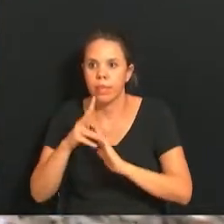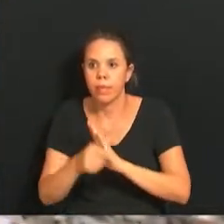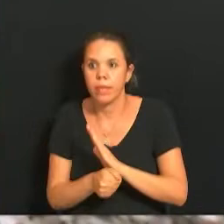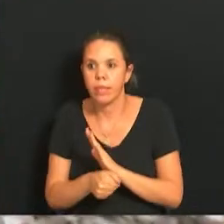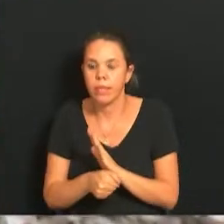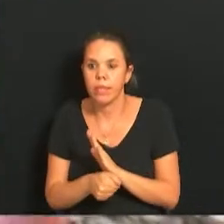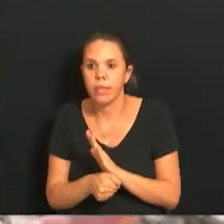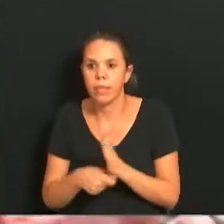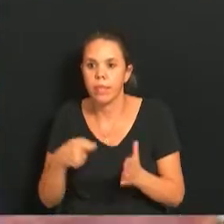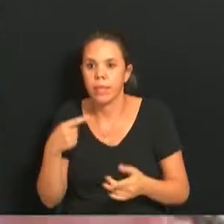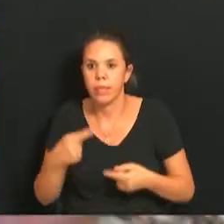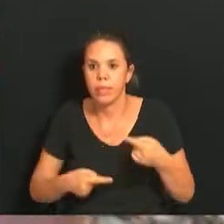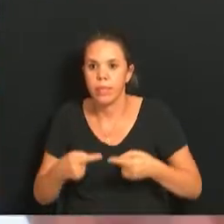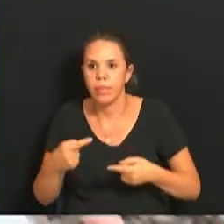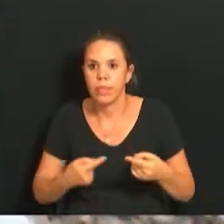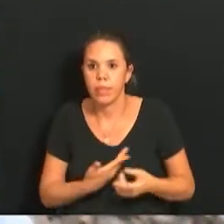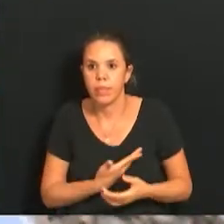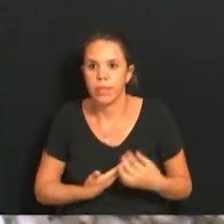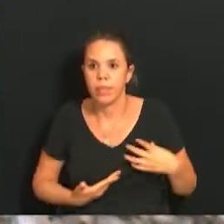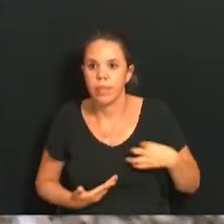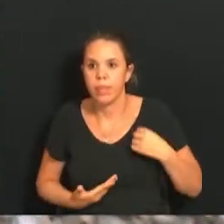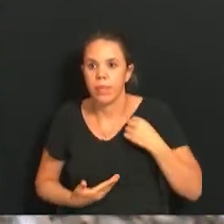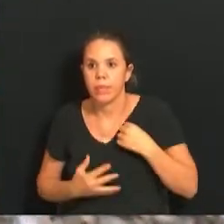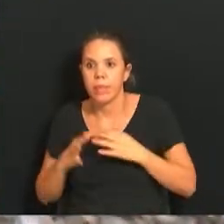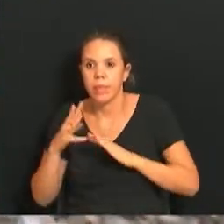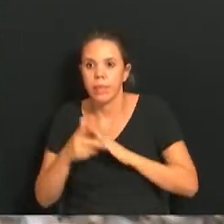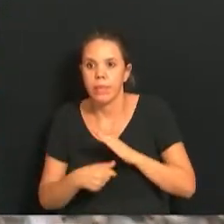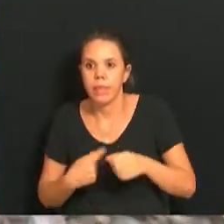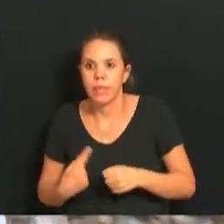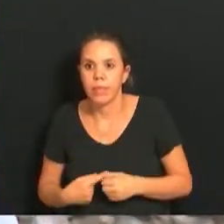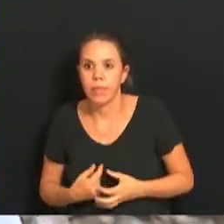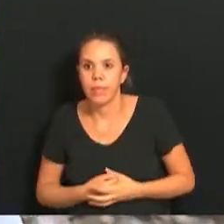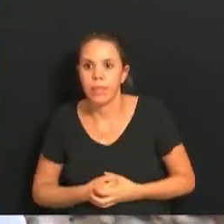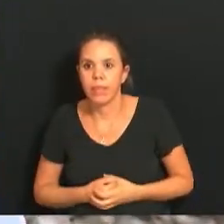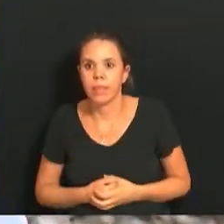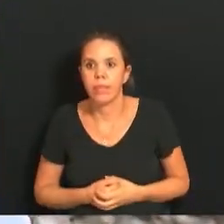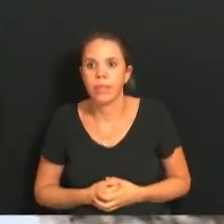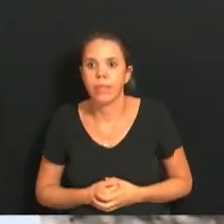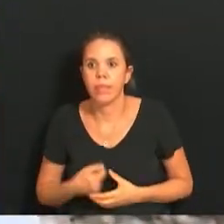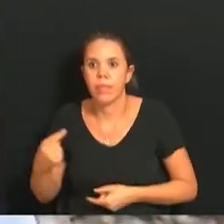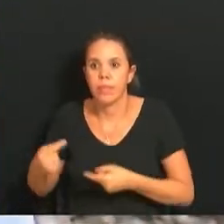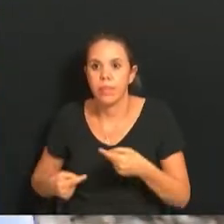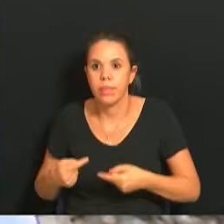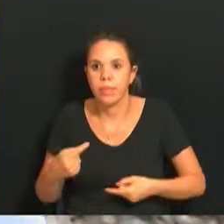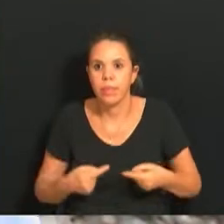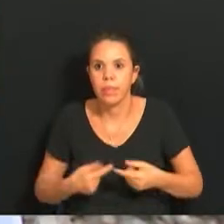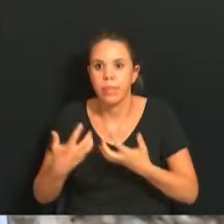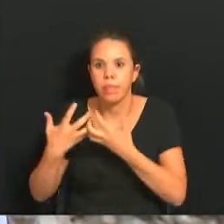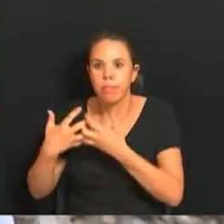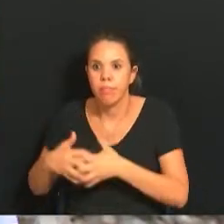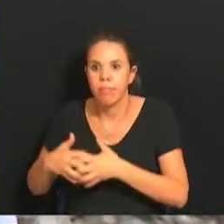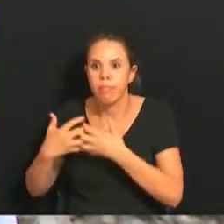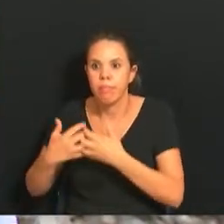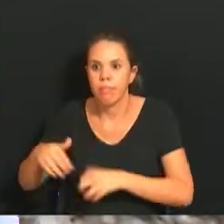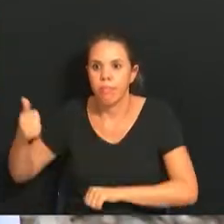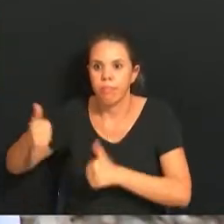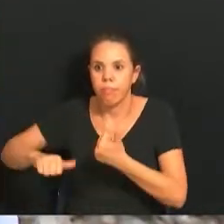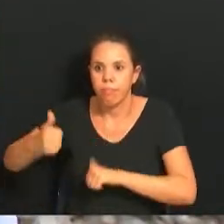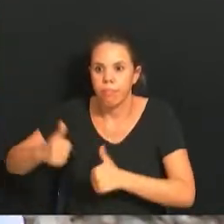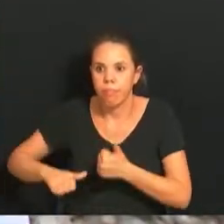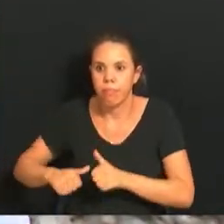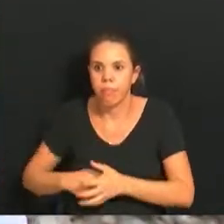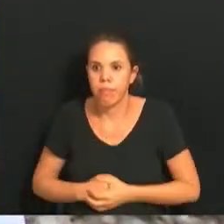das políticas públicas ambientais do município. Para discutir, refletir, avaliar,